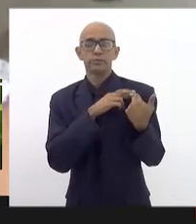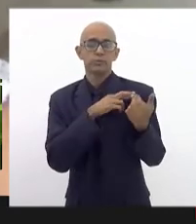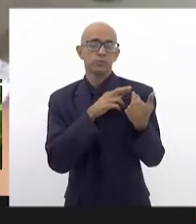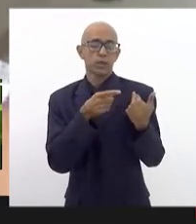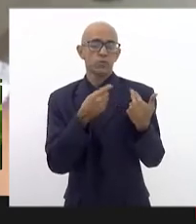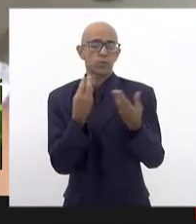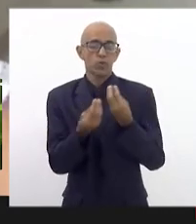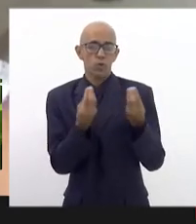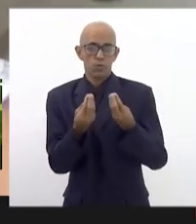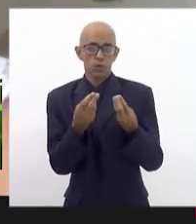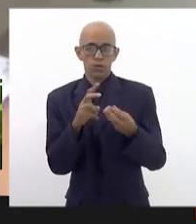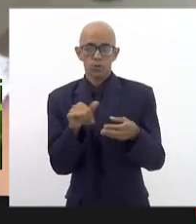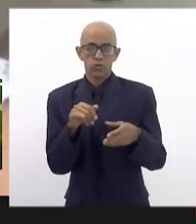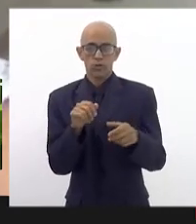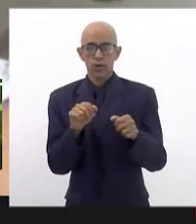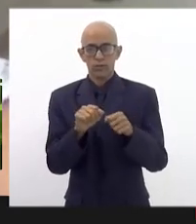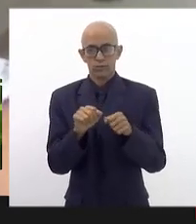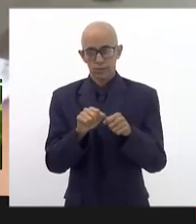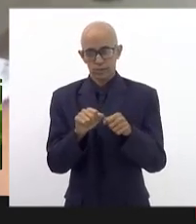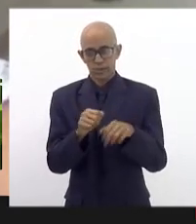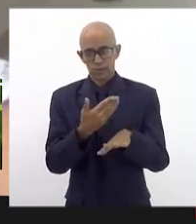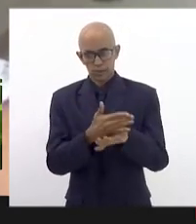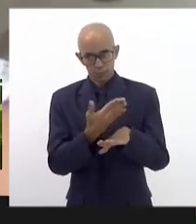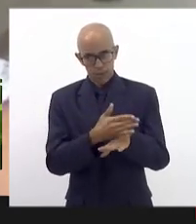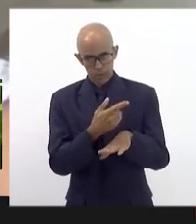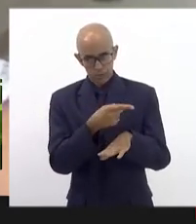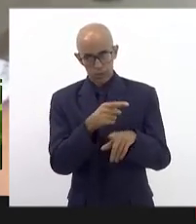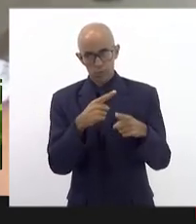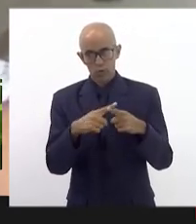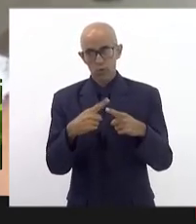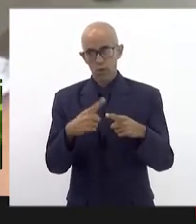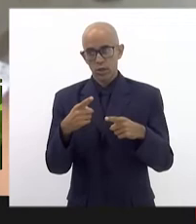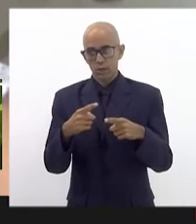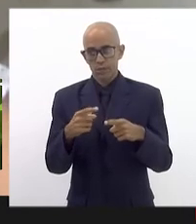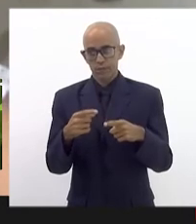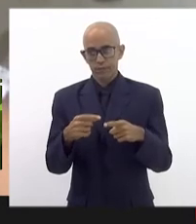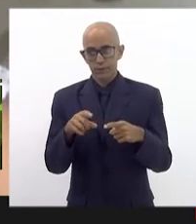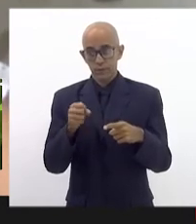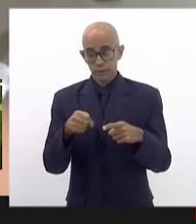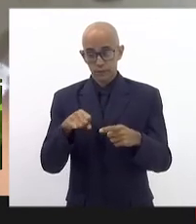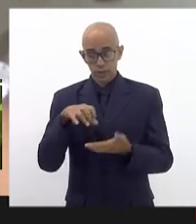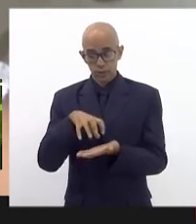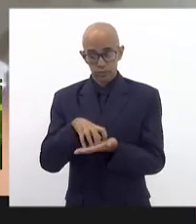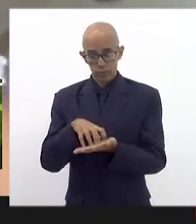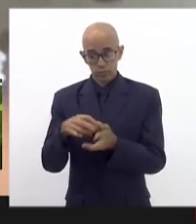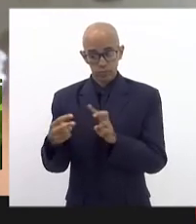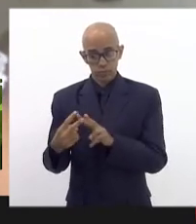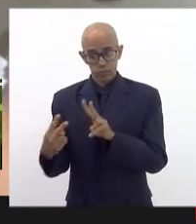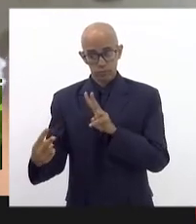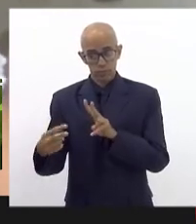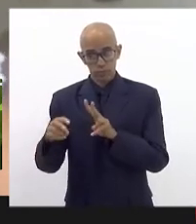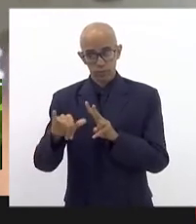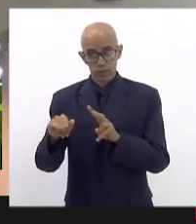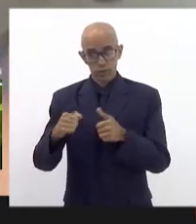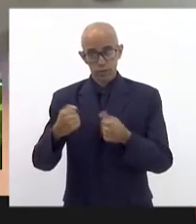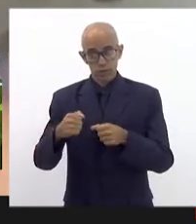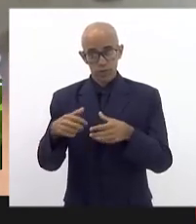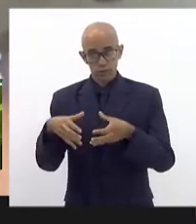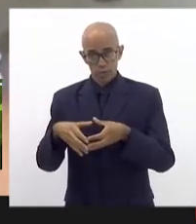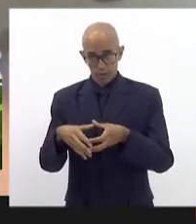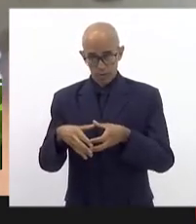colocar esse chapéu, porque como é um polo virtual, ele vai precisar de uma equipe que